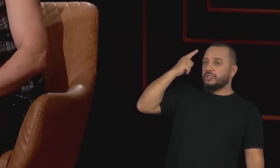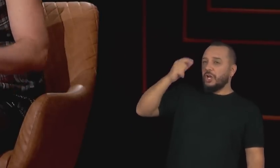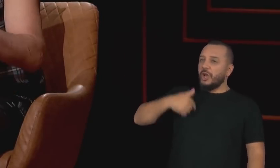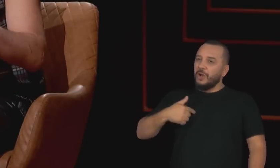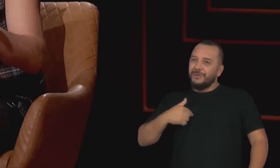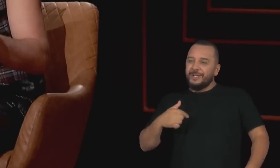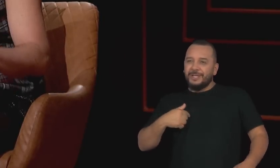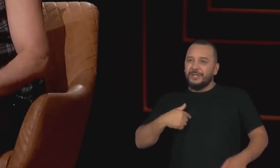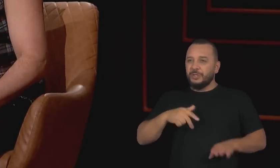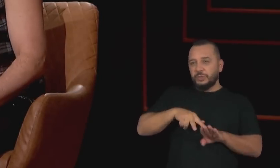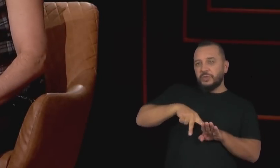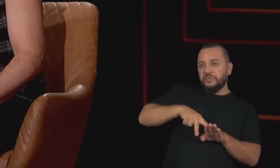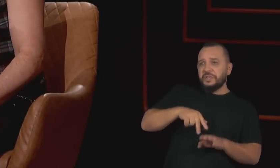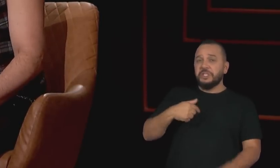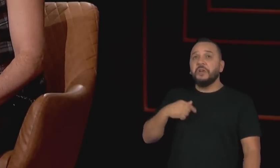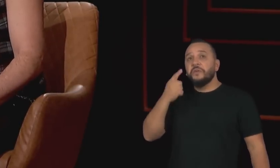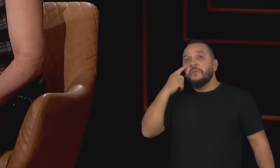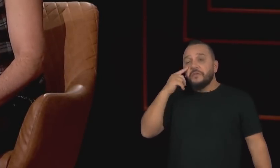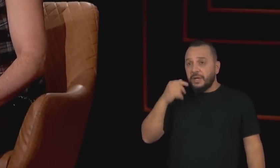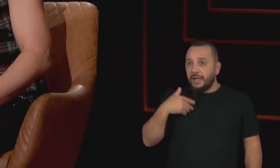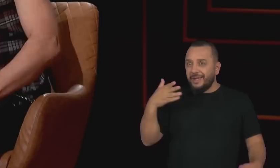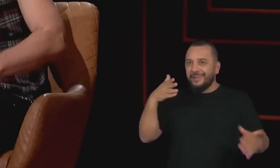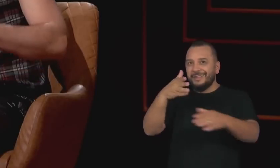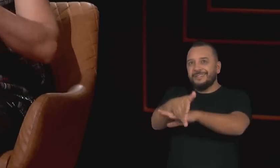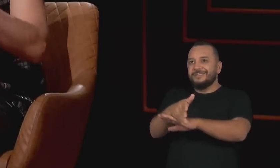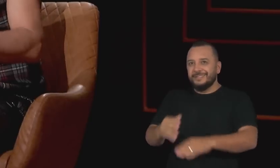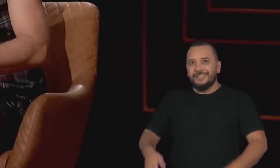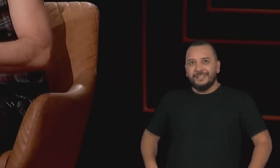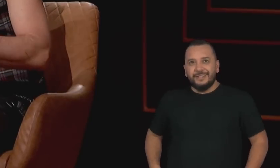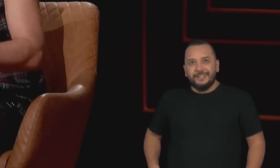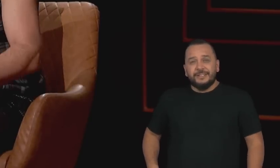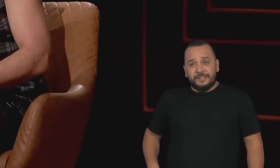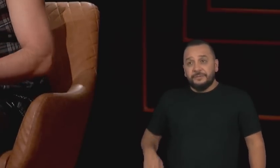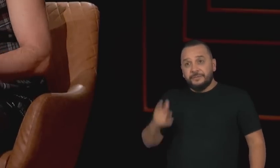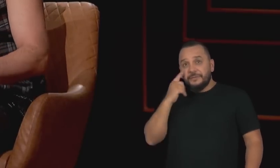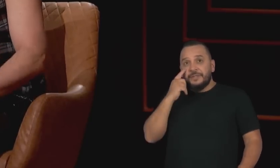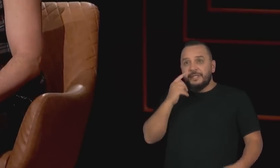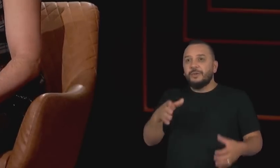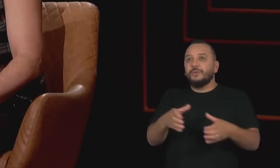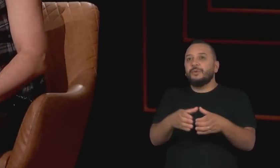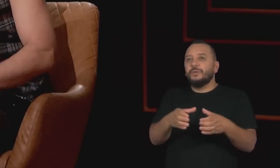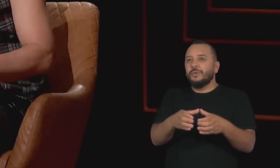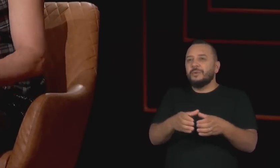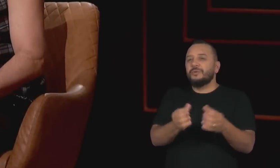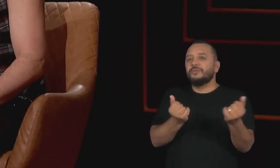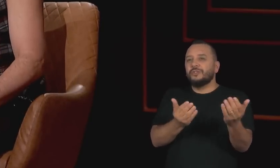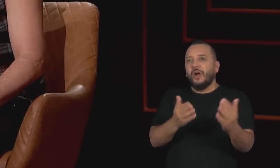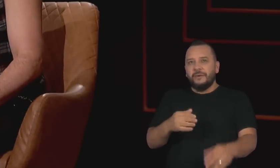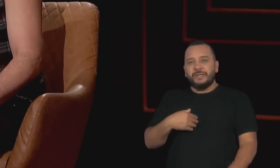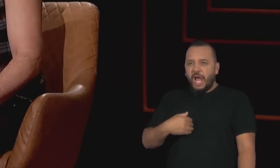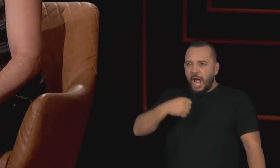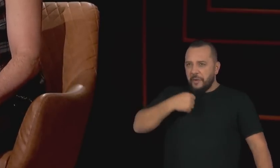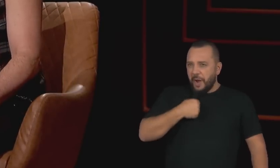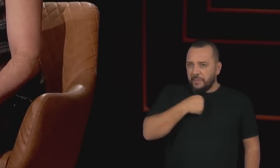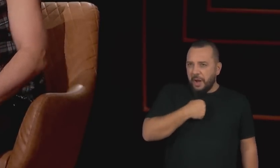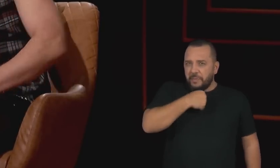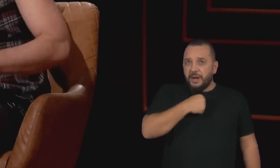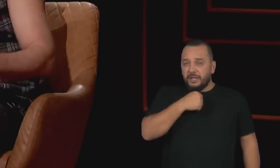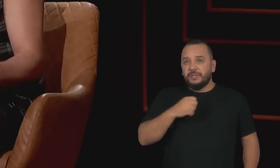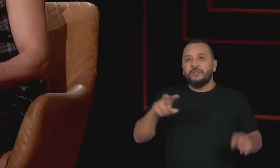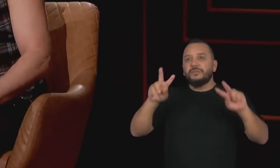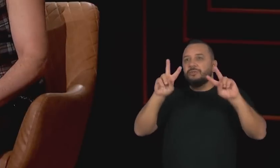Eu falei, beleza, vamos ver, né? Aí quando eu entrei, eu vi uma molecada cantando sobre